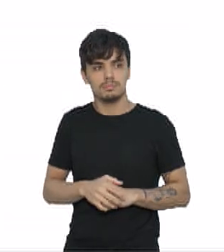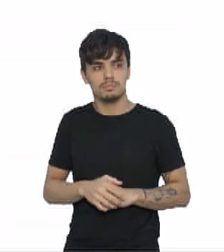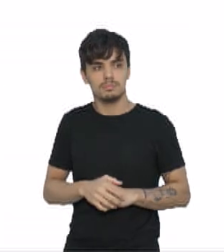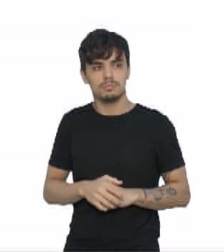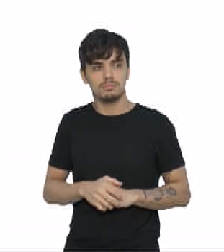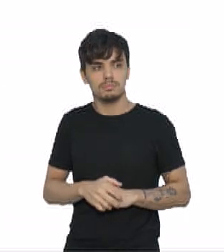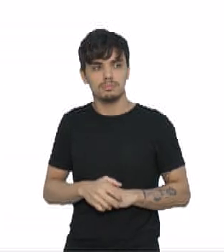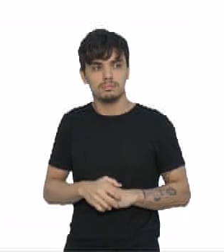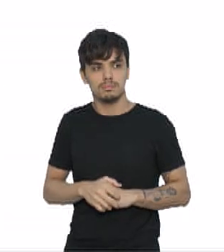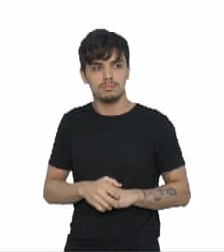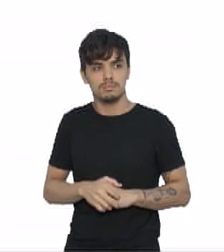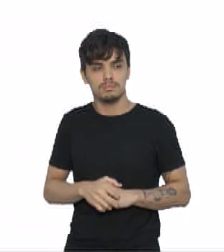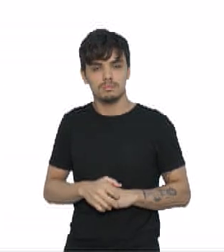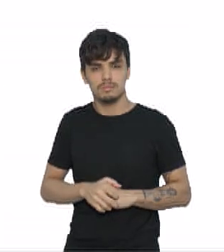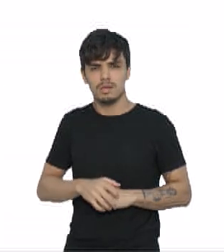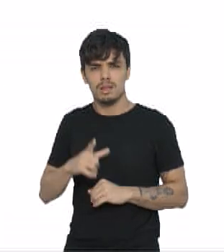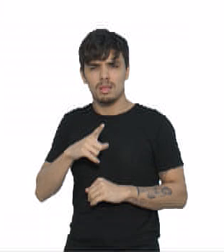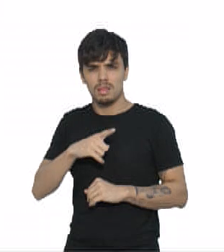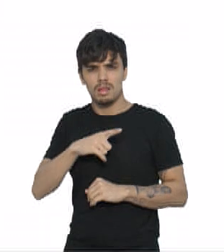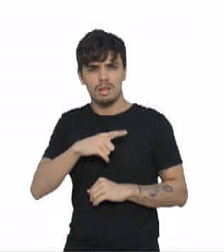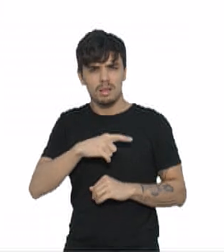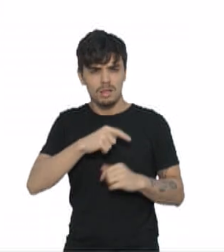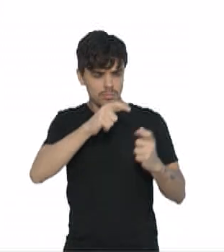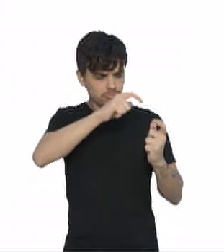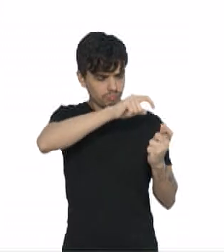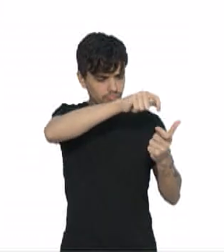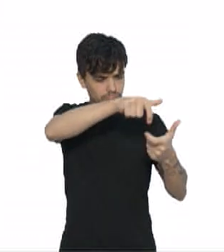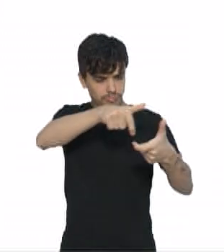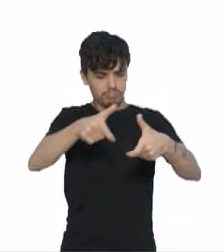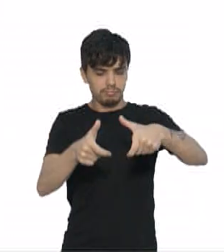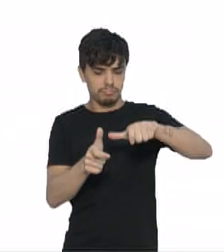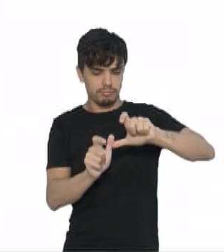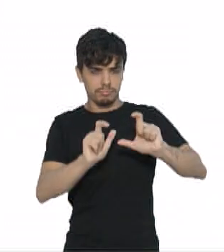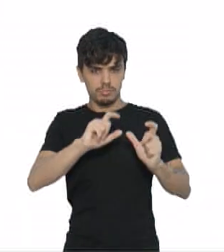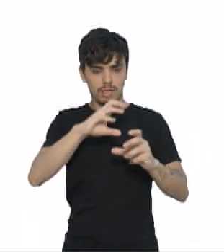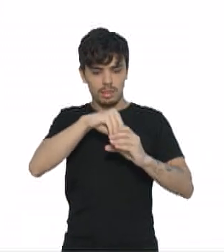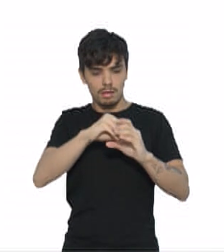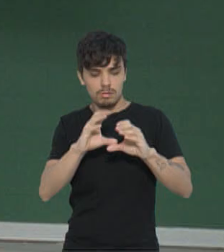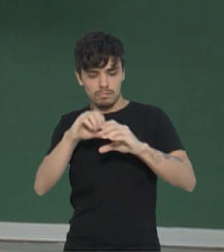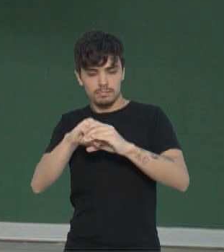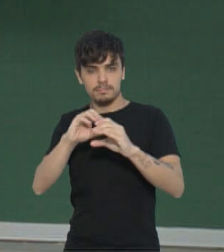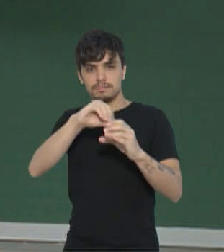coisas com várias laterais, né? E que um dentro do outro.